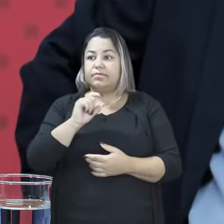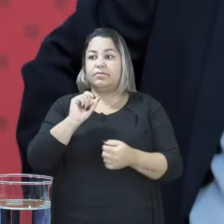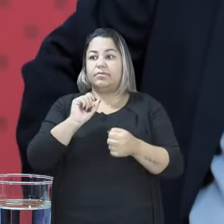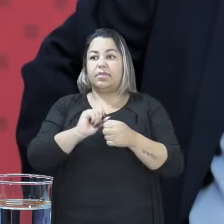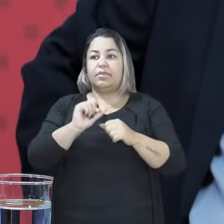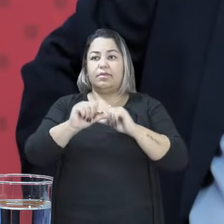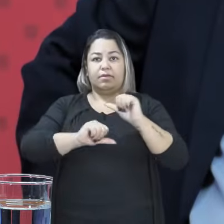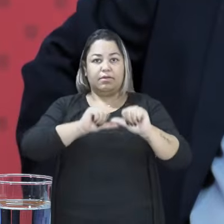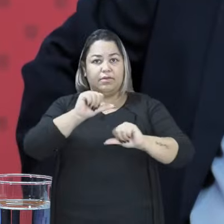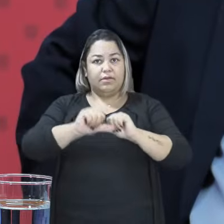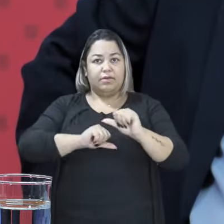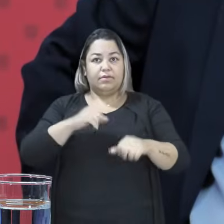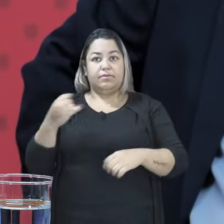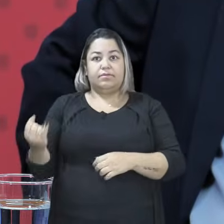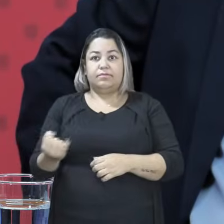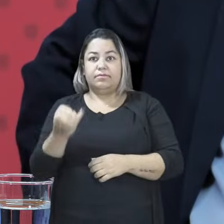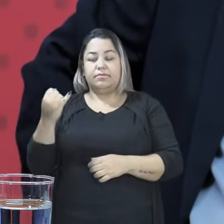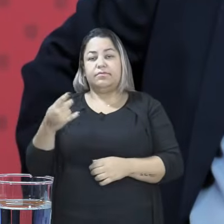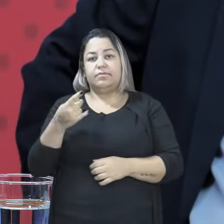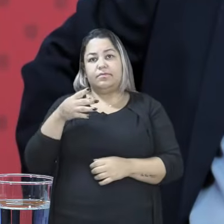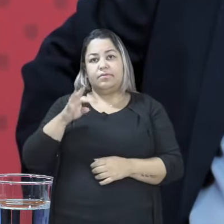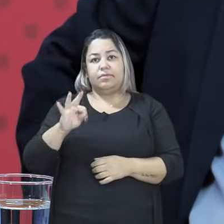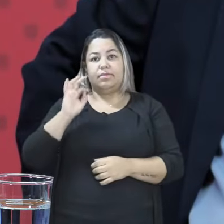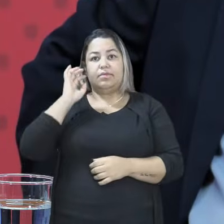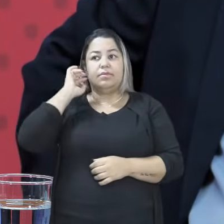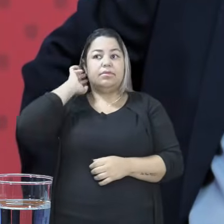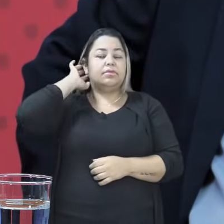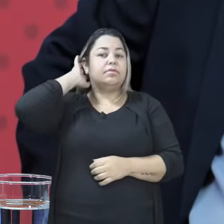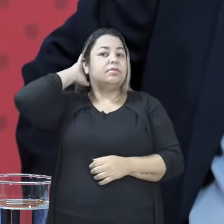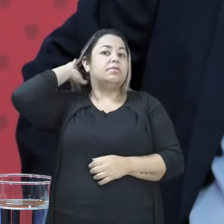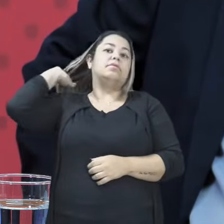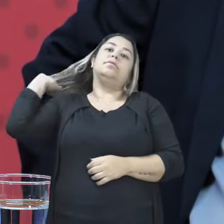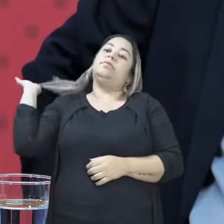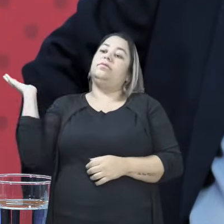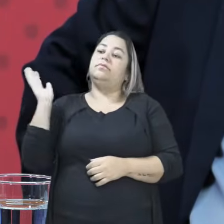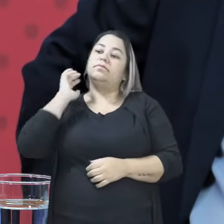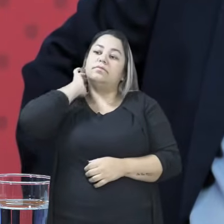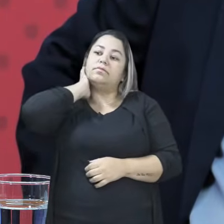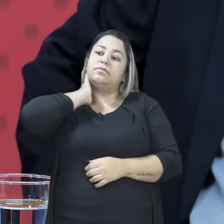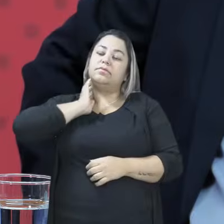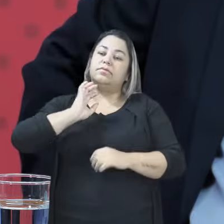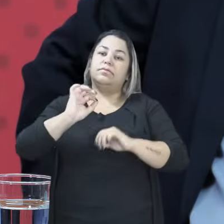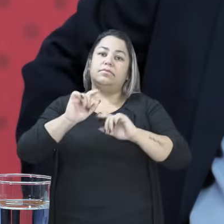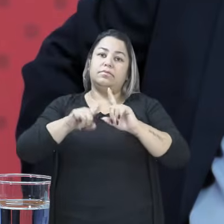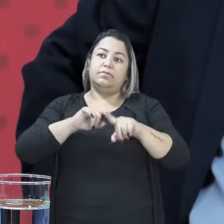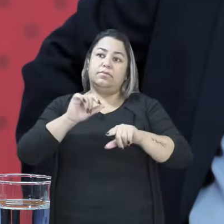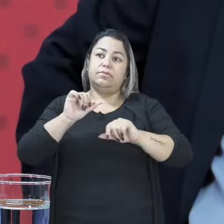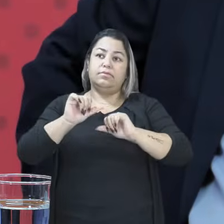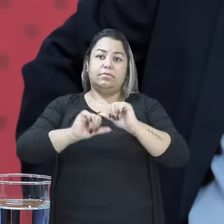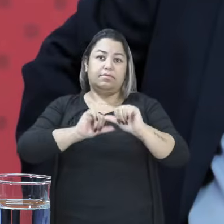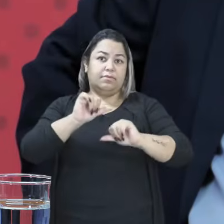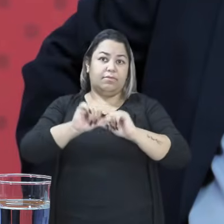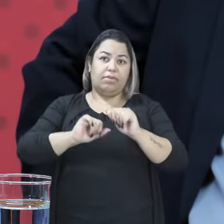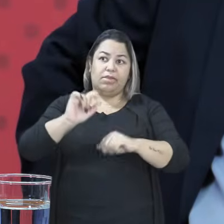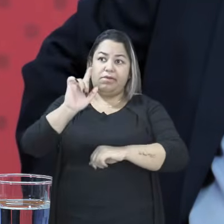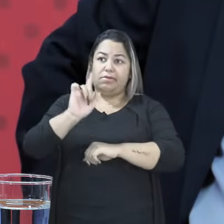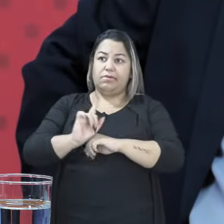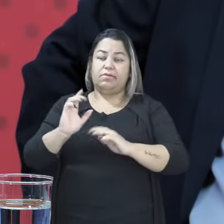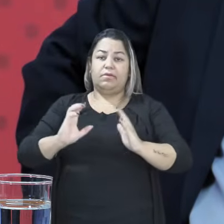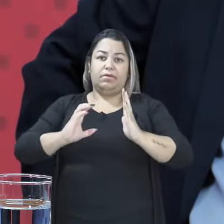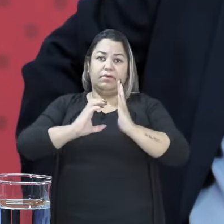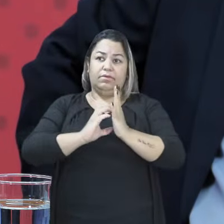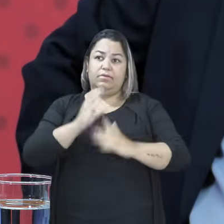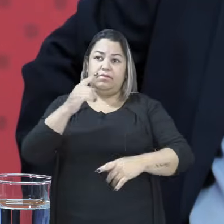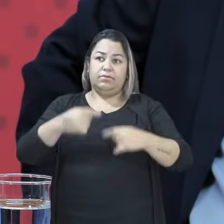mudanças importantes no PT. Nós temos que enfrentar o debate da transição geracional no partido, o debate